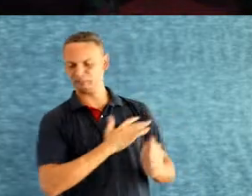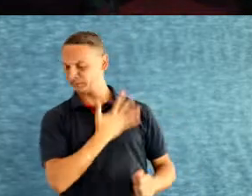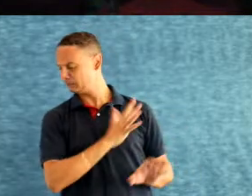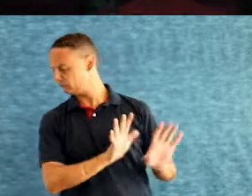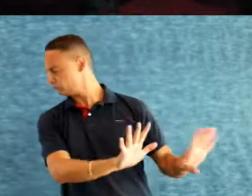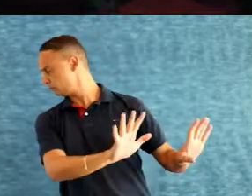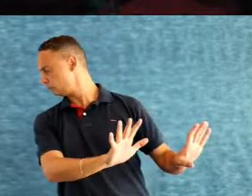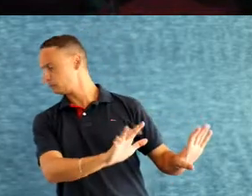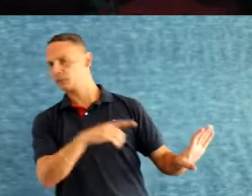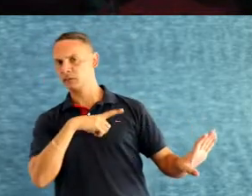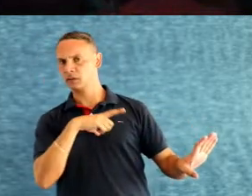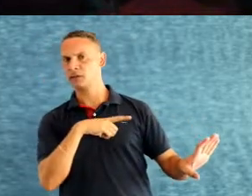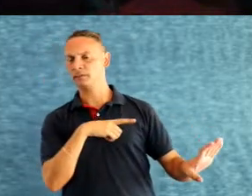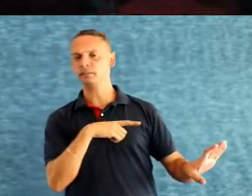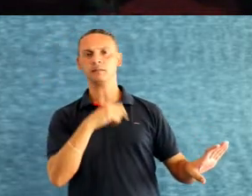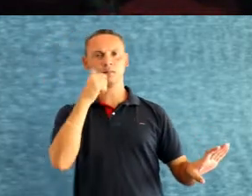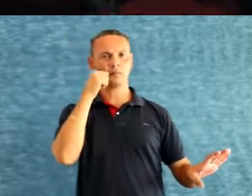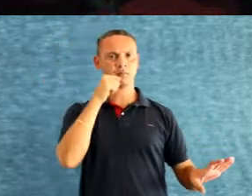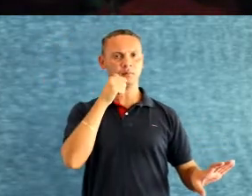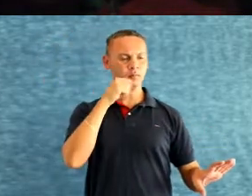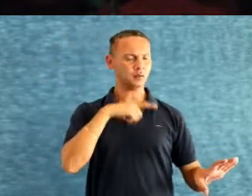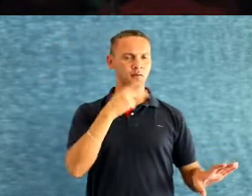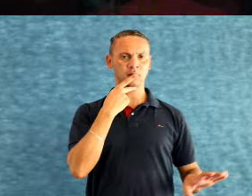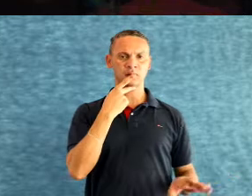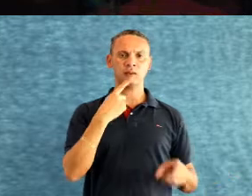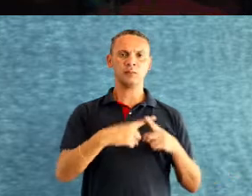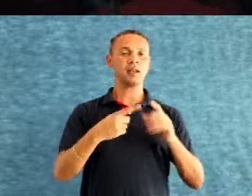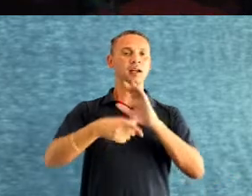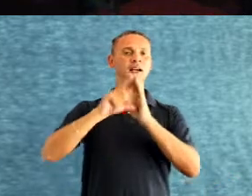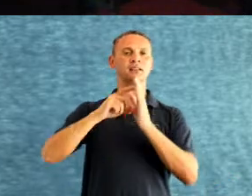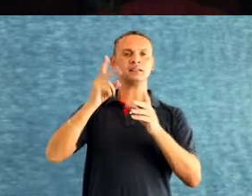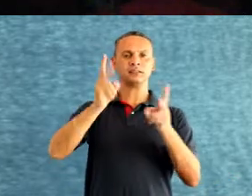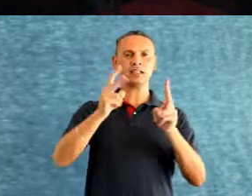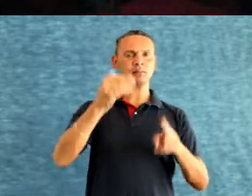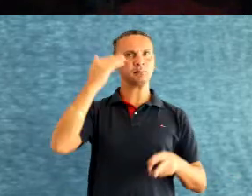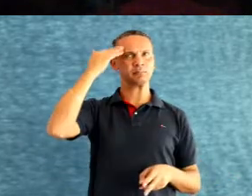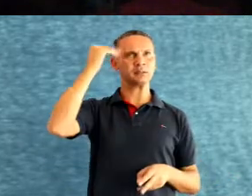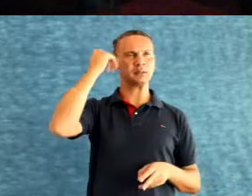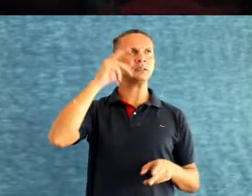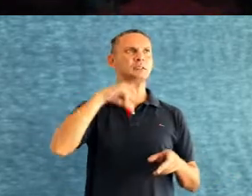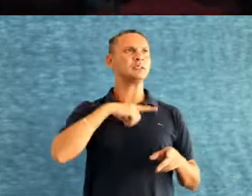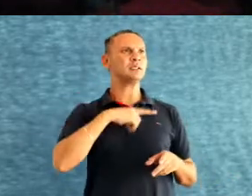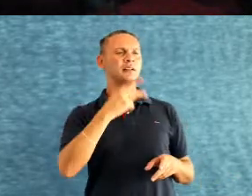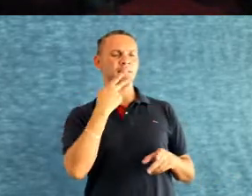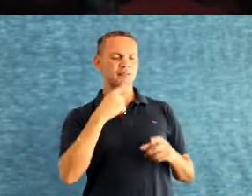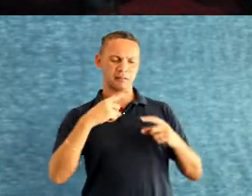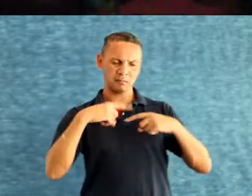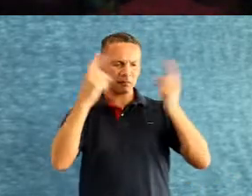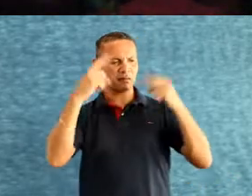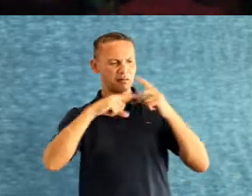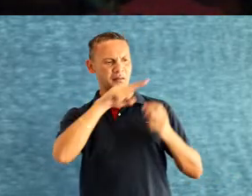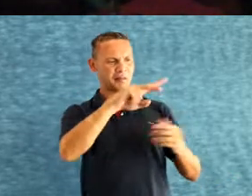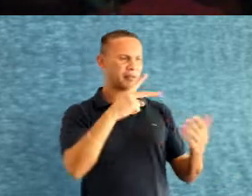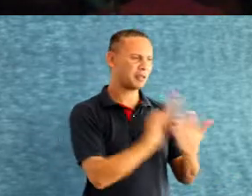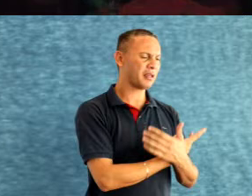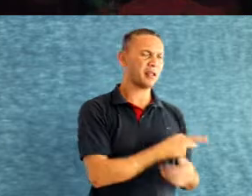são atribuídos, encontra-se sempre com destaque o de abolicionista. E a denúncia das injustas relações entre senhores